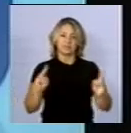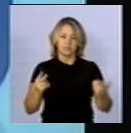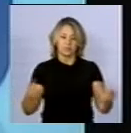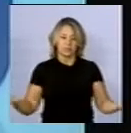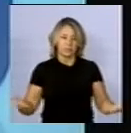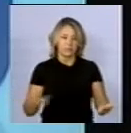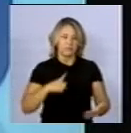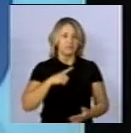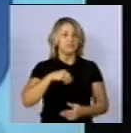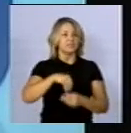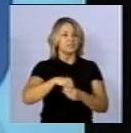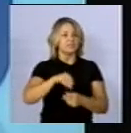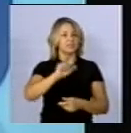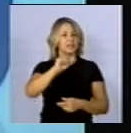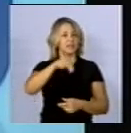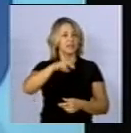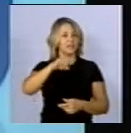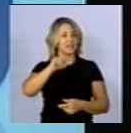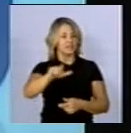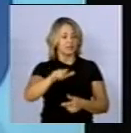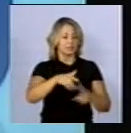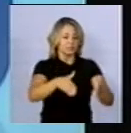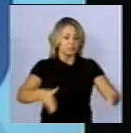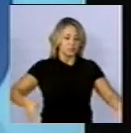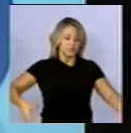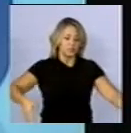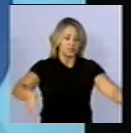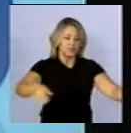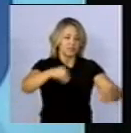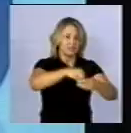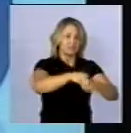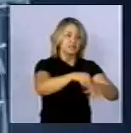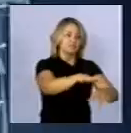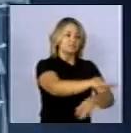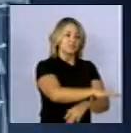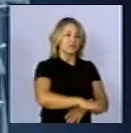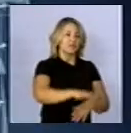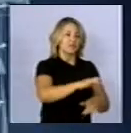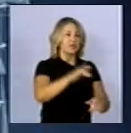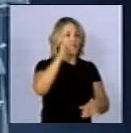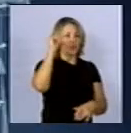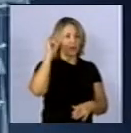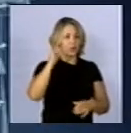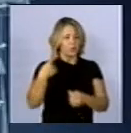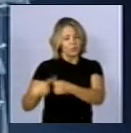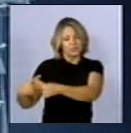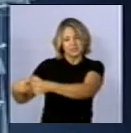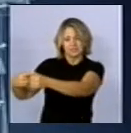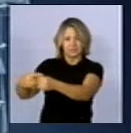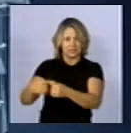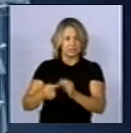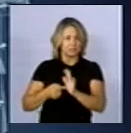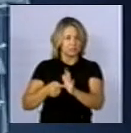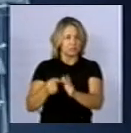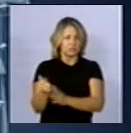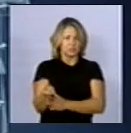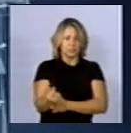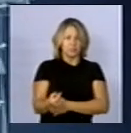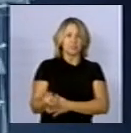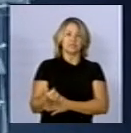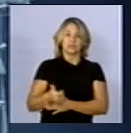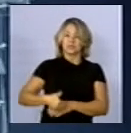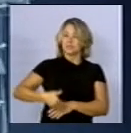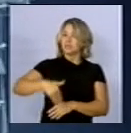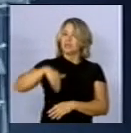tem hoje como referência paração terreno em zona urbana alguma coisa da ordem de R 60 nos conduz a um preço só de adequação em termos de